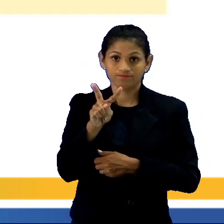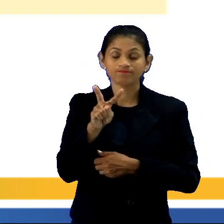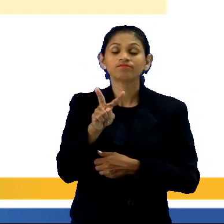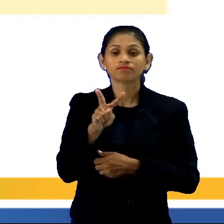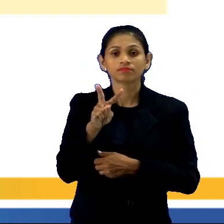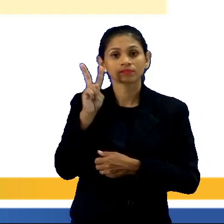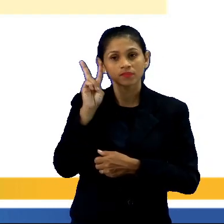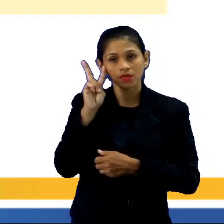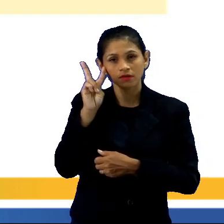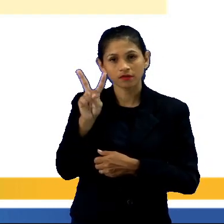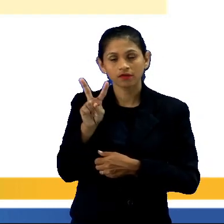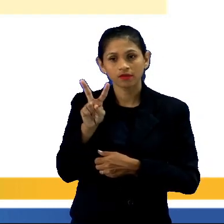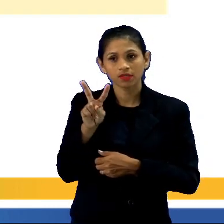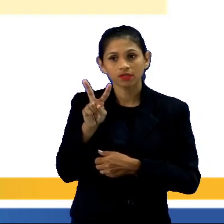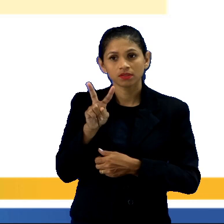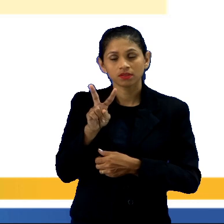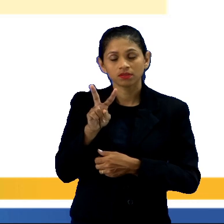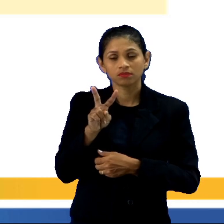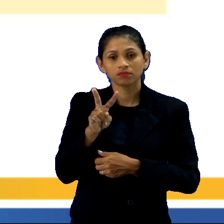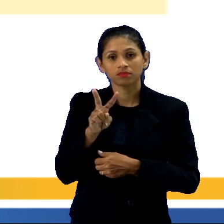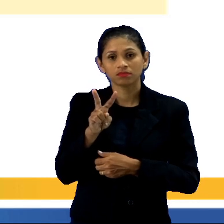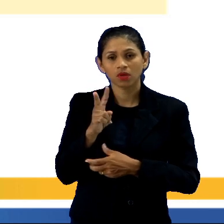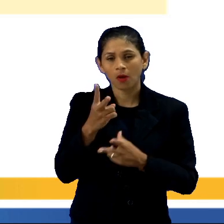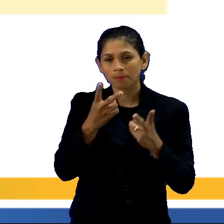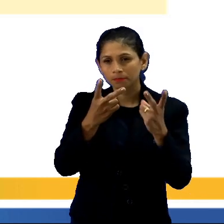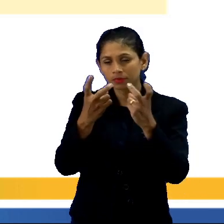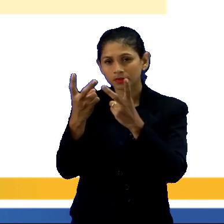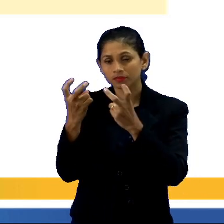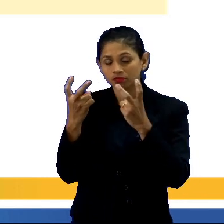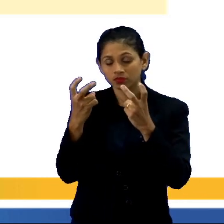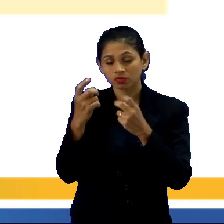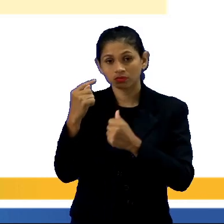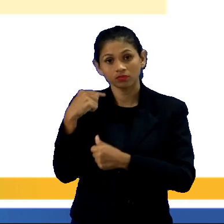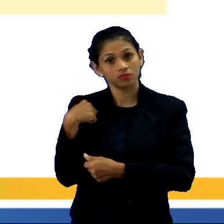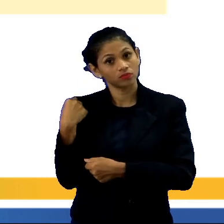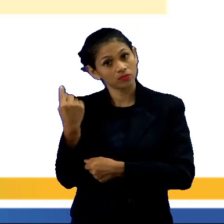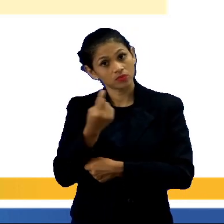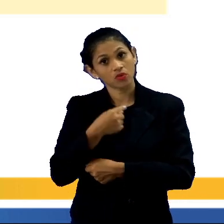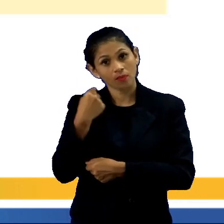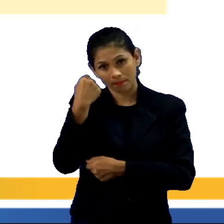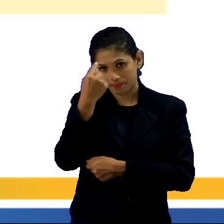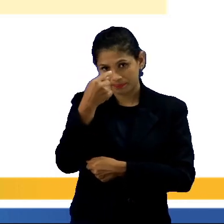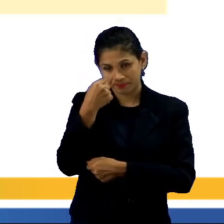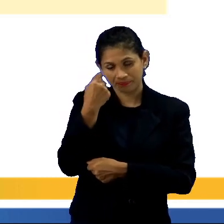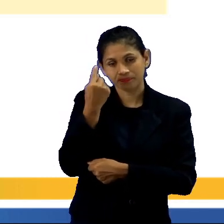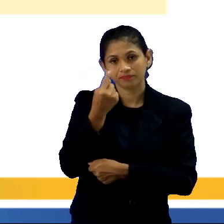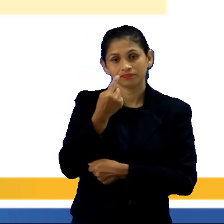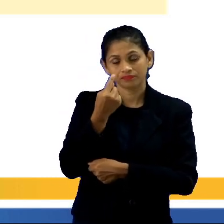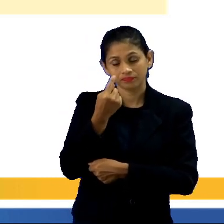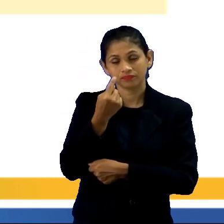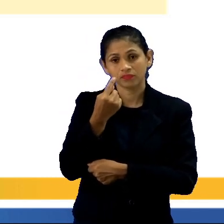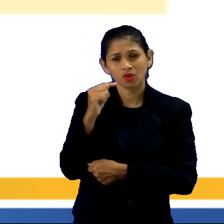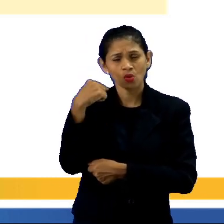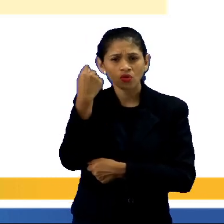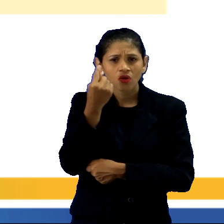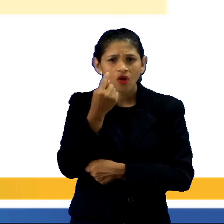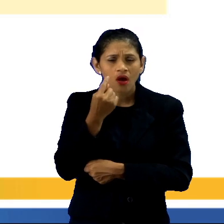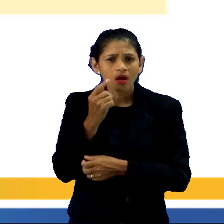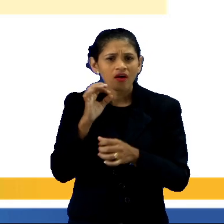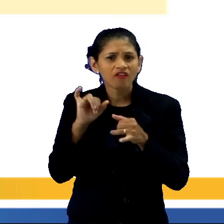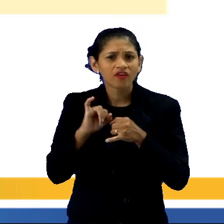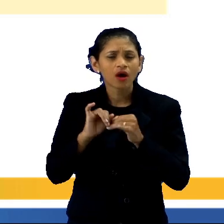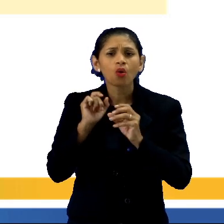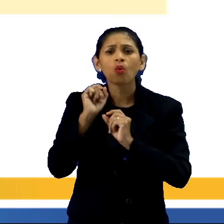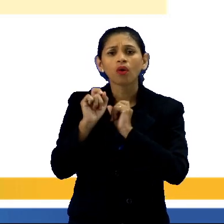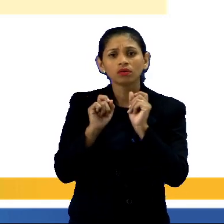A visão que chama a atenção para esse sentido são os nossos olhos. Então, os nossos olhos, eles fazem o que com esse